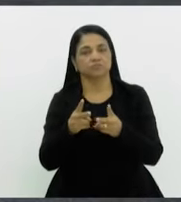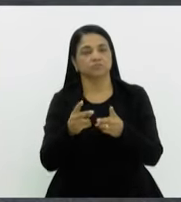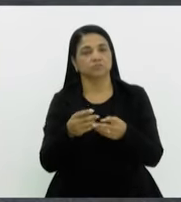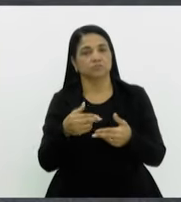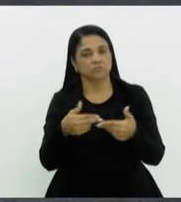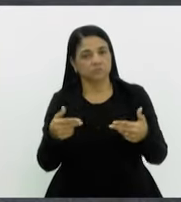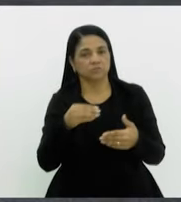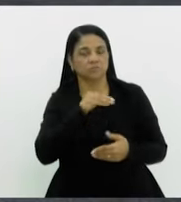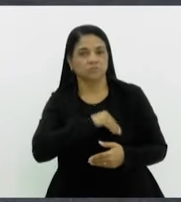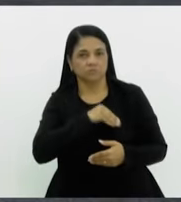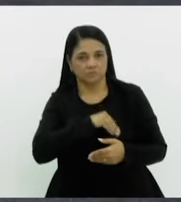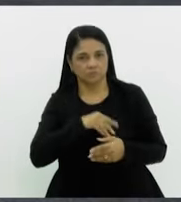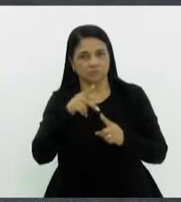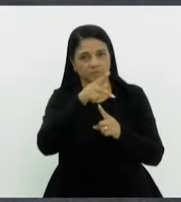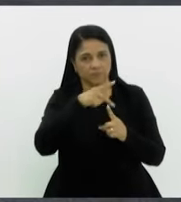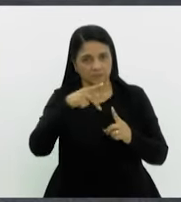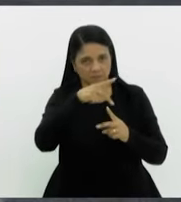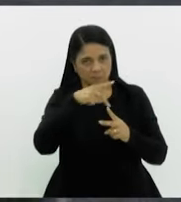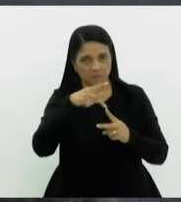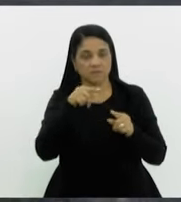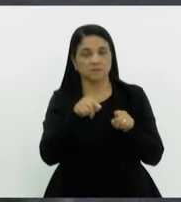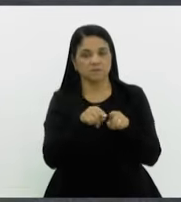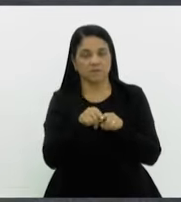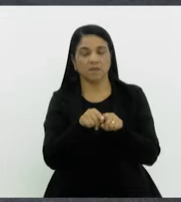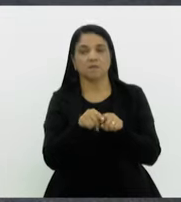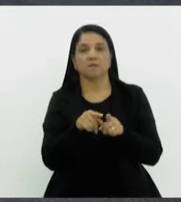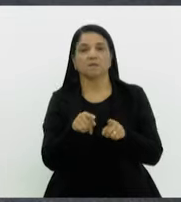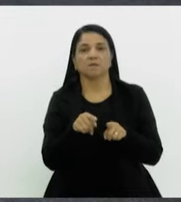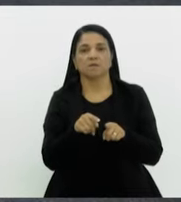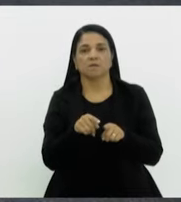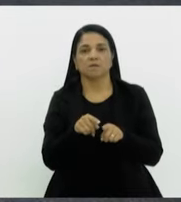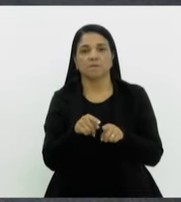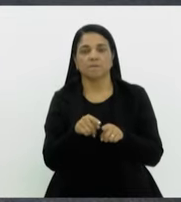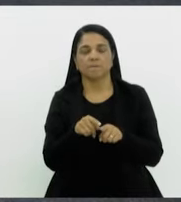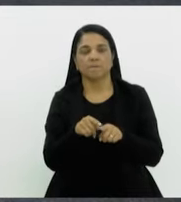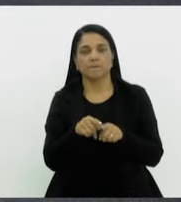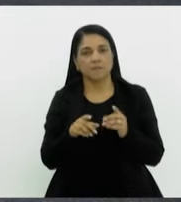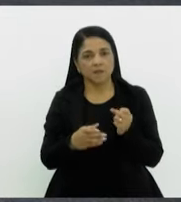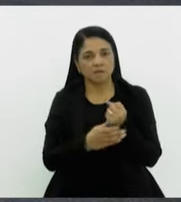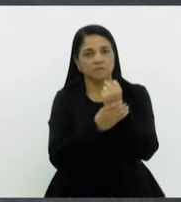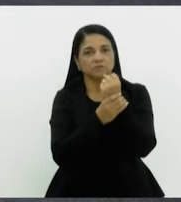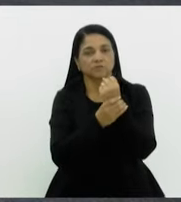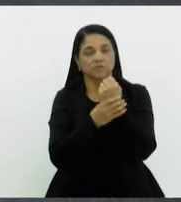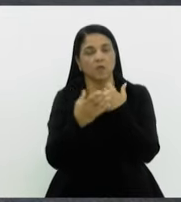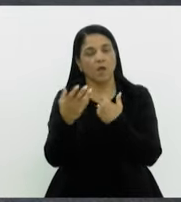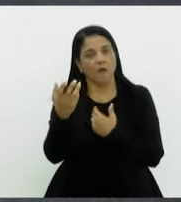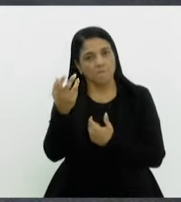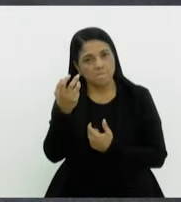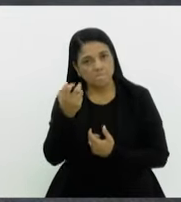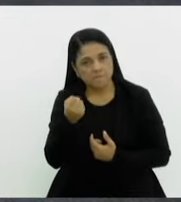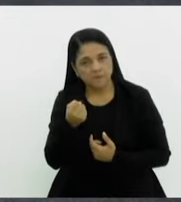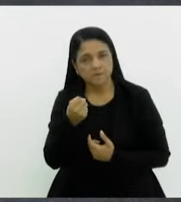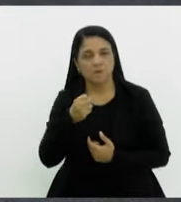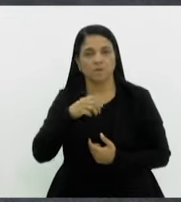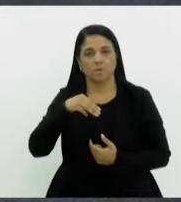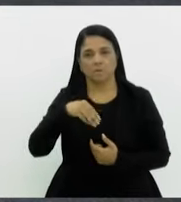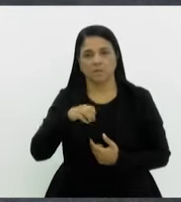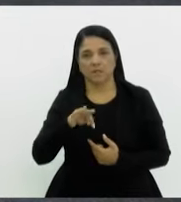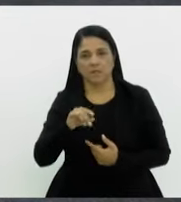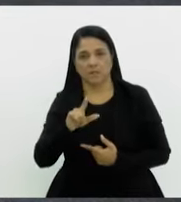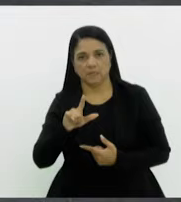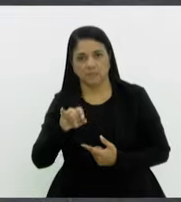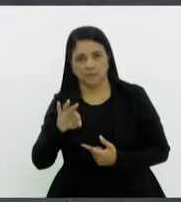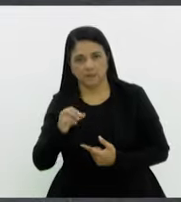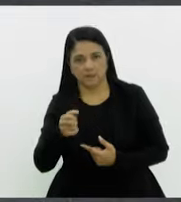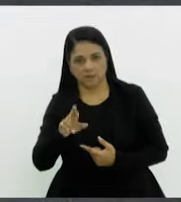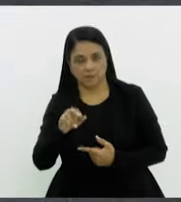dos benefícios previdenciários, garantindo assim, senhor presidente, que a pensão militar estadual, tanto